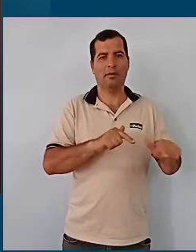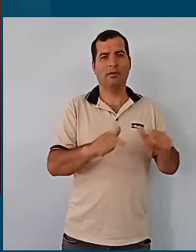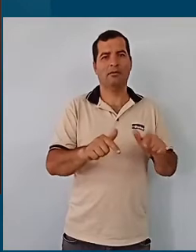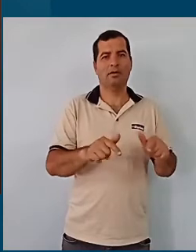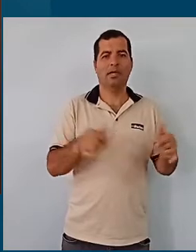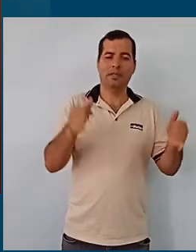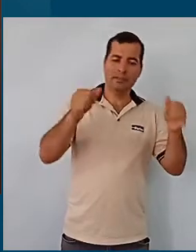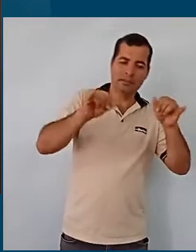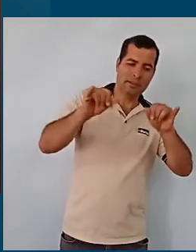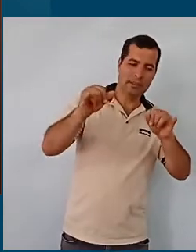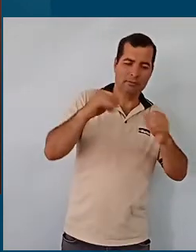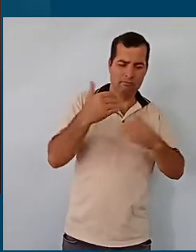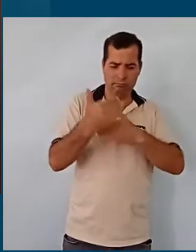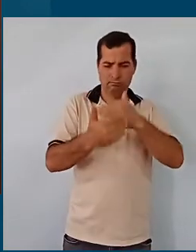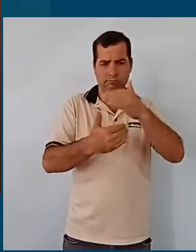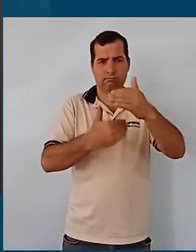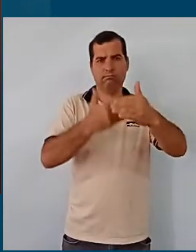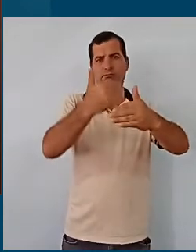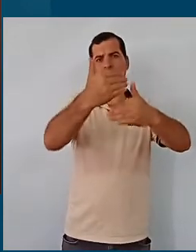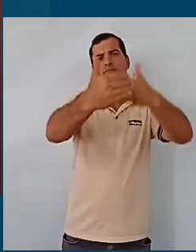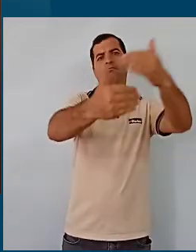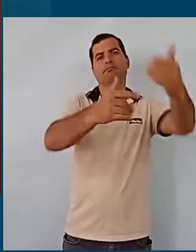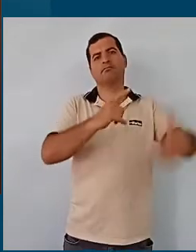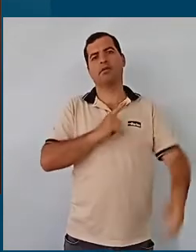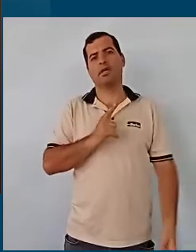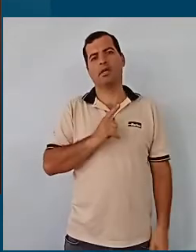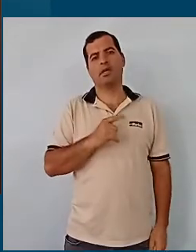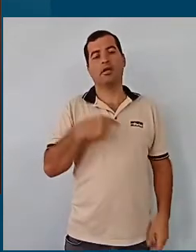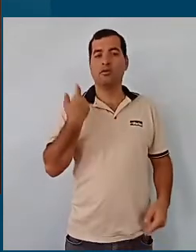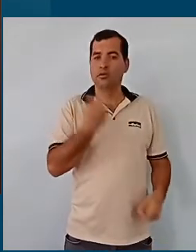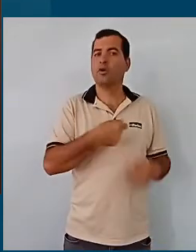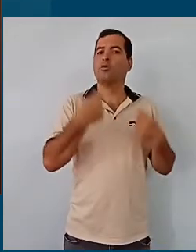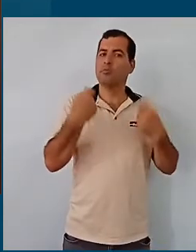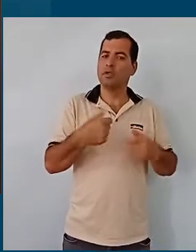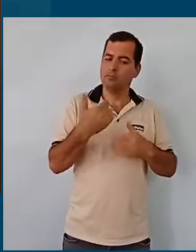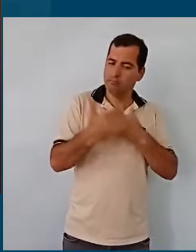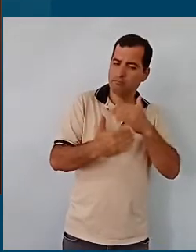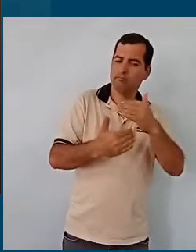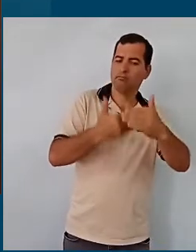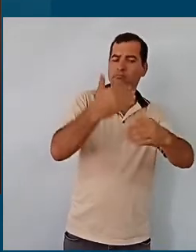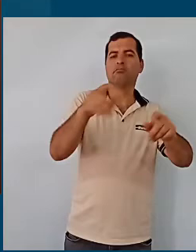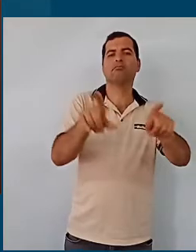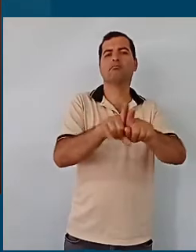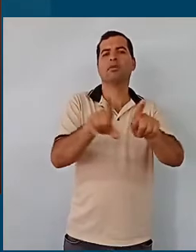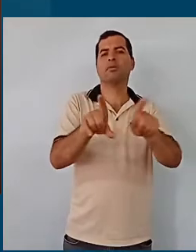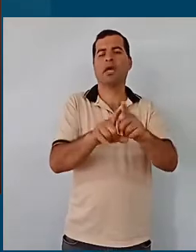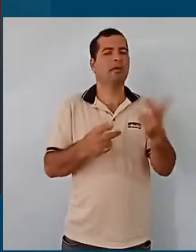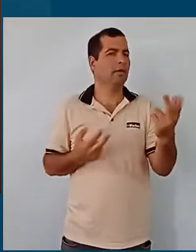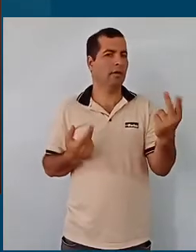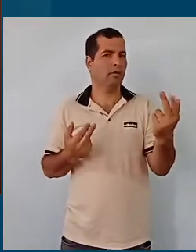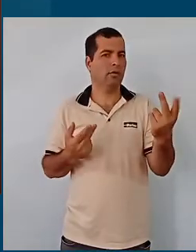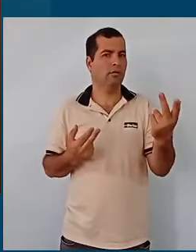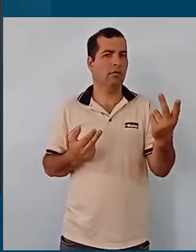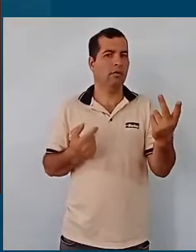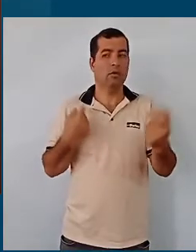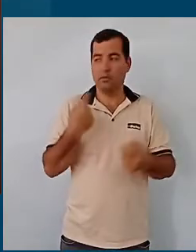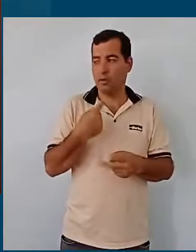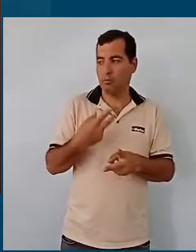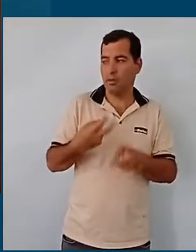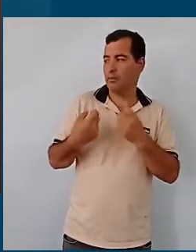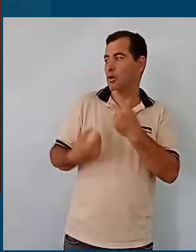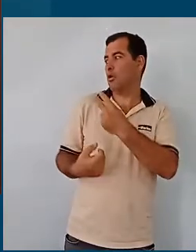ciência que nos formou evolui. E nós precisamos evoluir com ela, né? Então, se a gente olha para